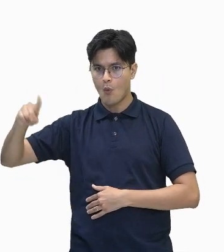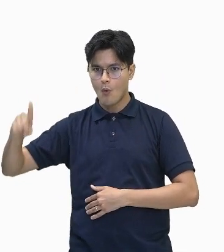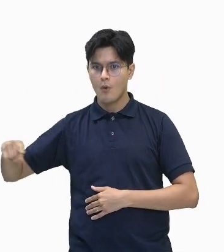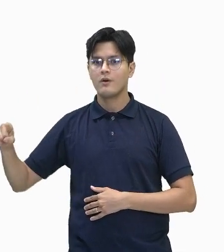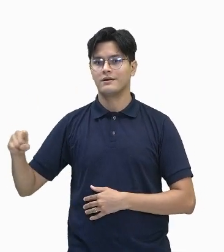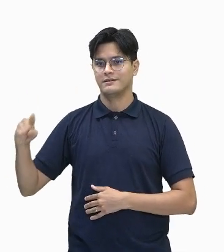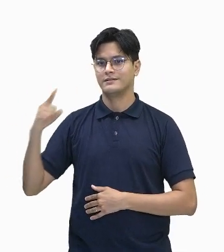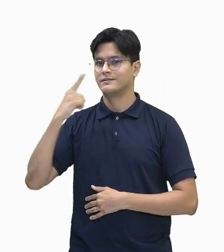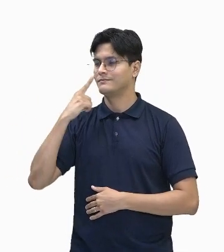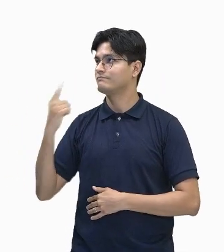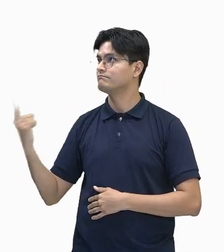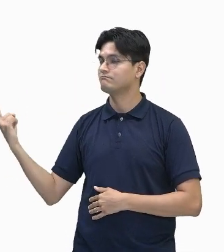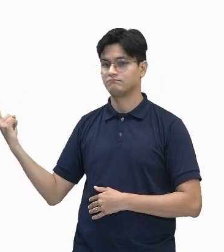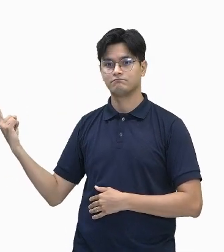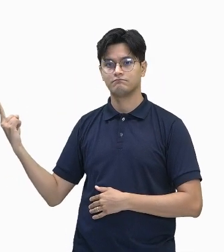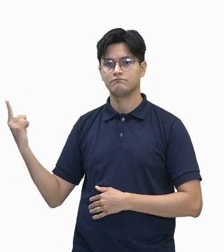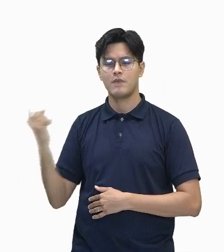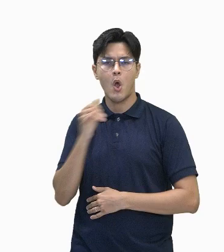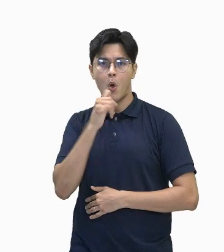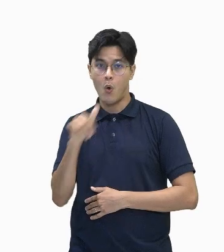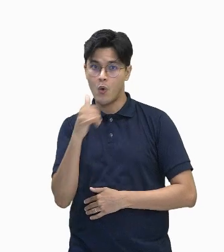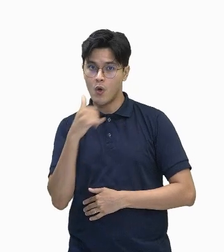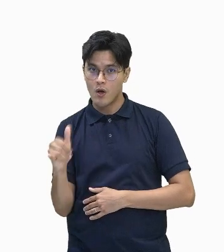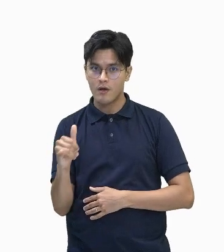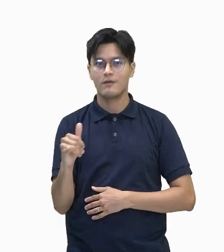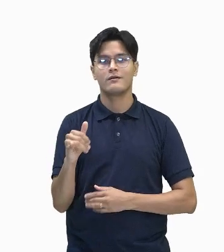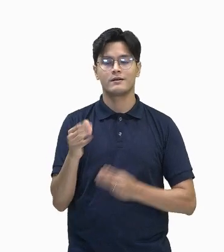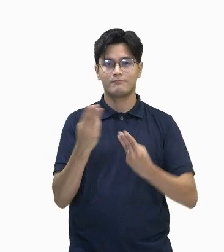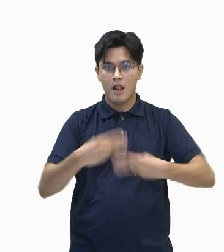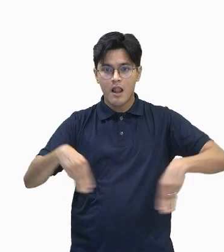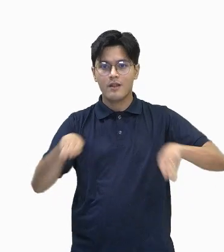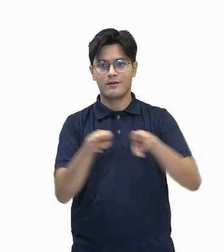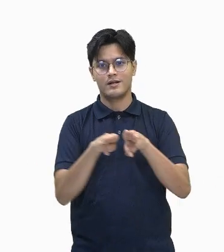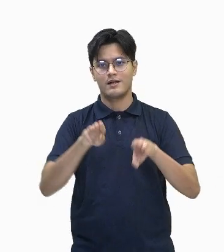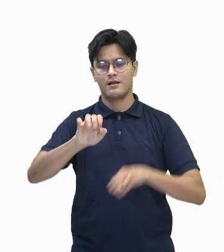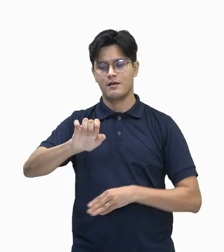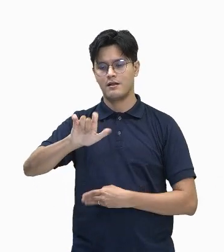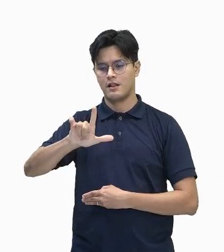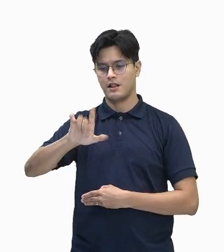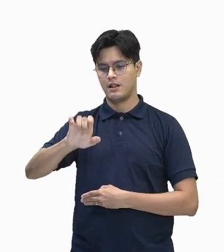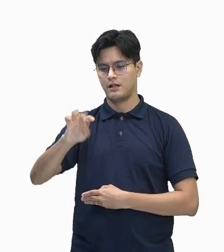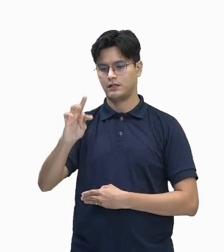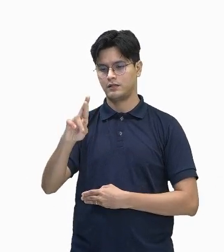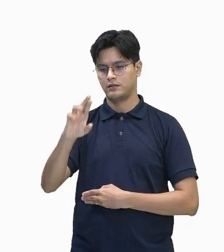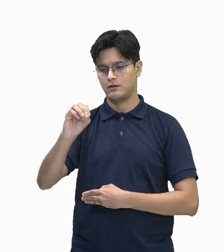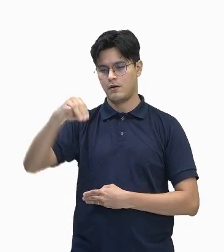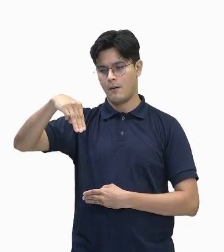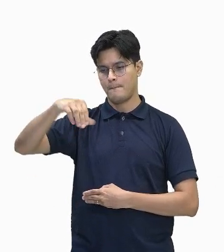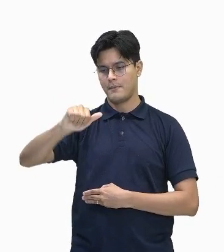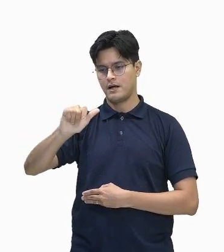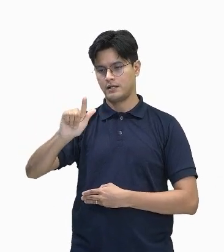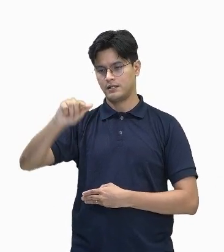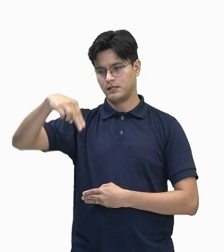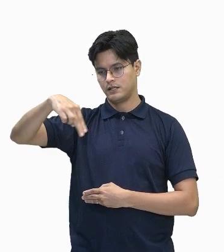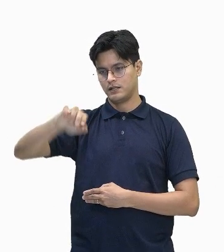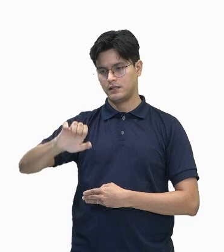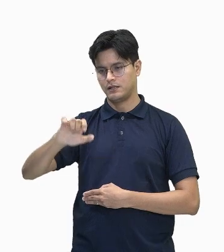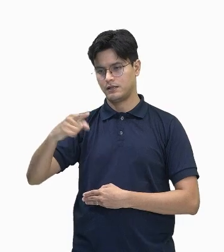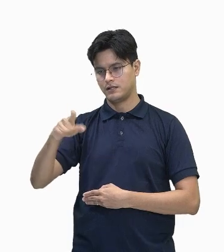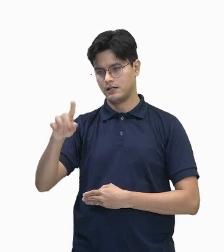onda eletromagnética transversal. E aí você vê a representação aí gráfica de uma